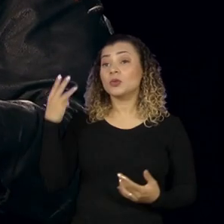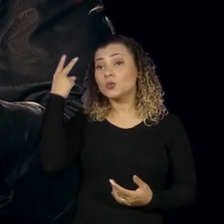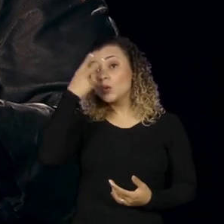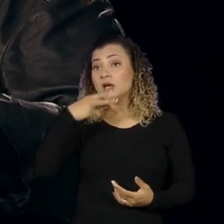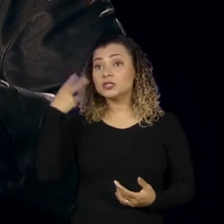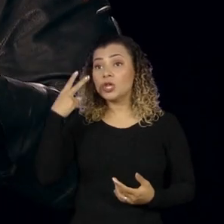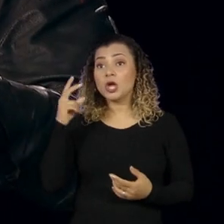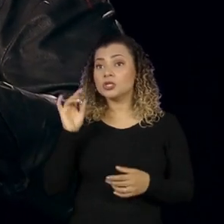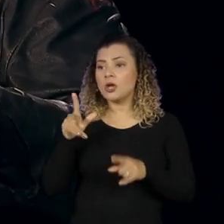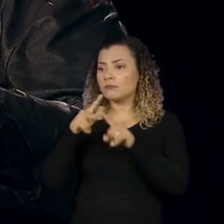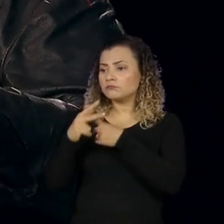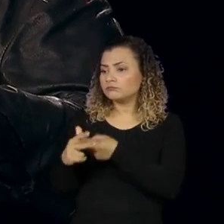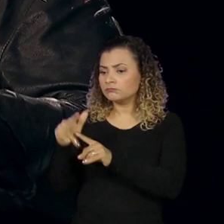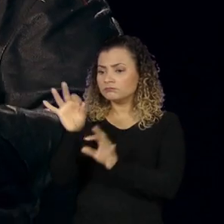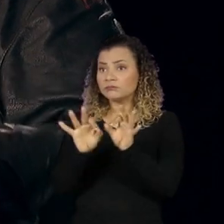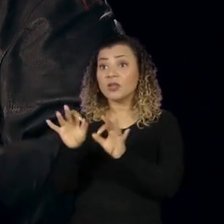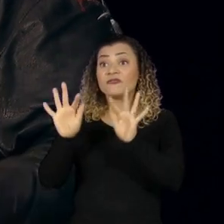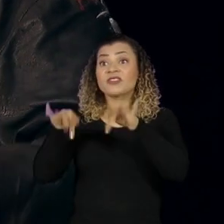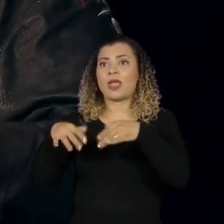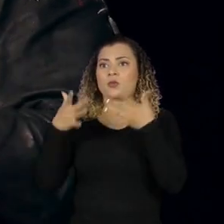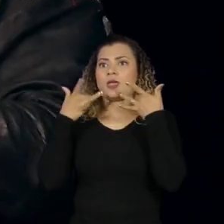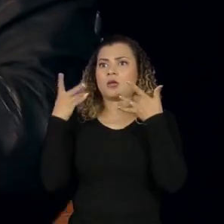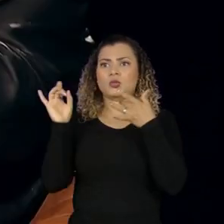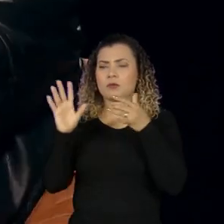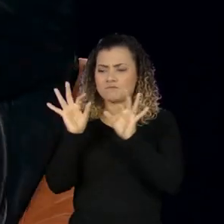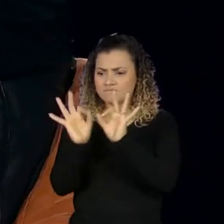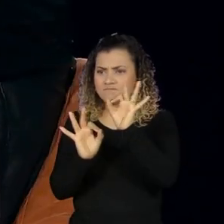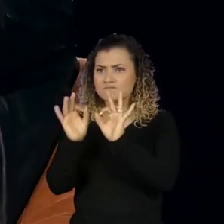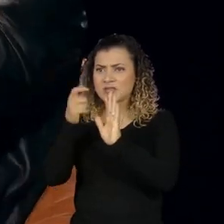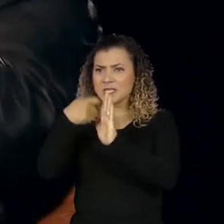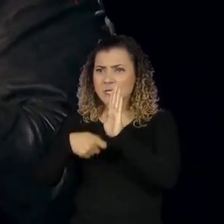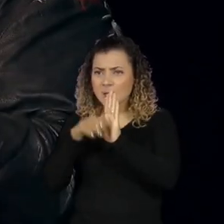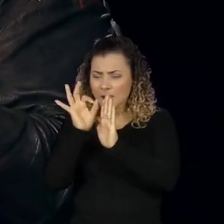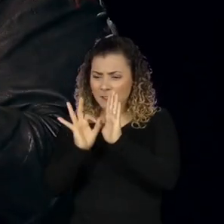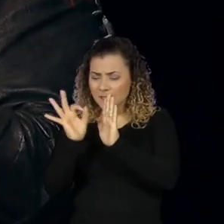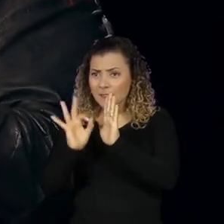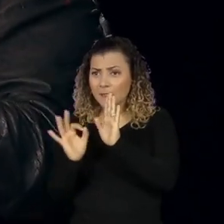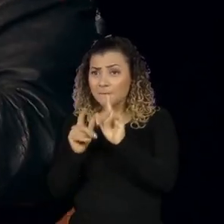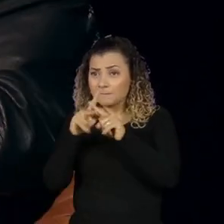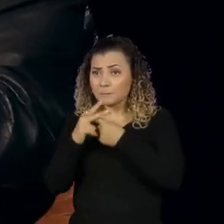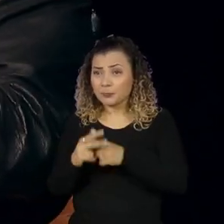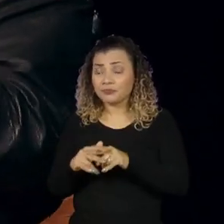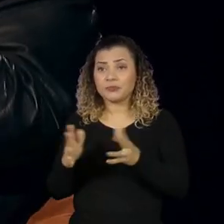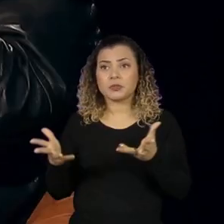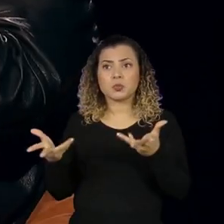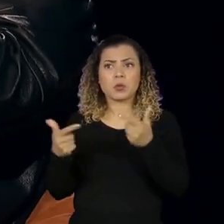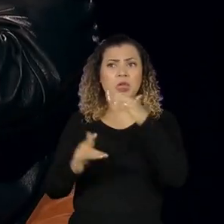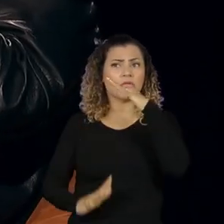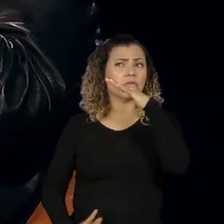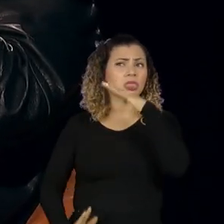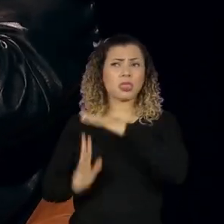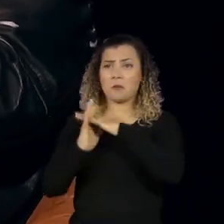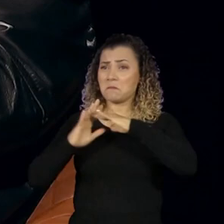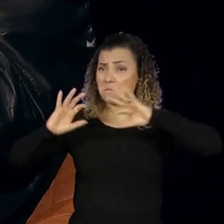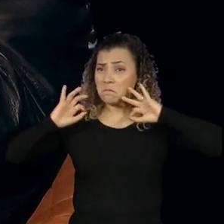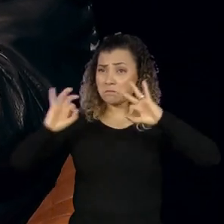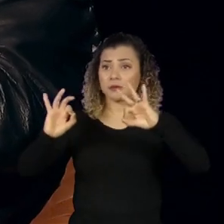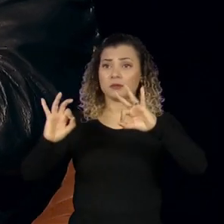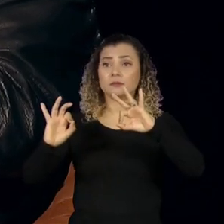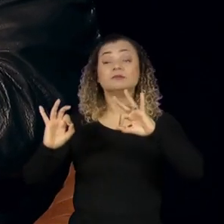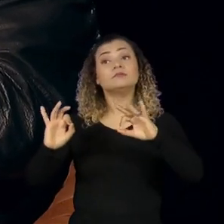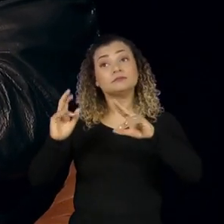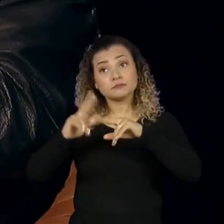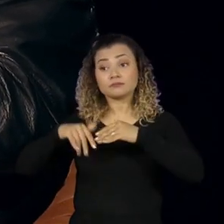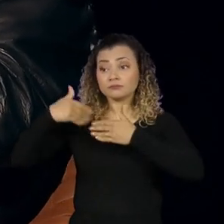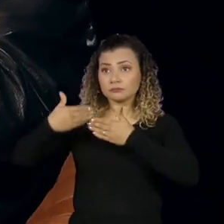assim, pegou só o final da peça. Ele transformou aquele final numa coisa tão foda, que aí a gente passou, a